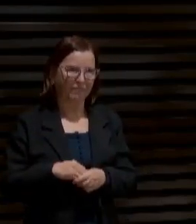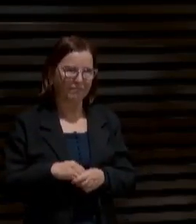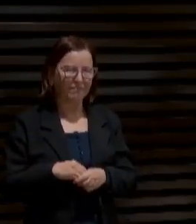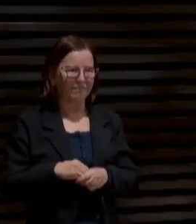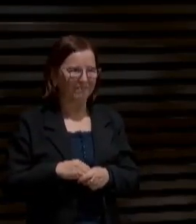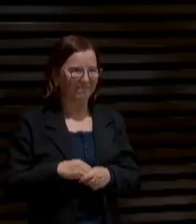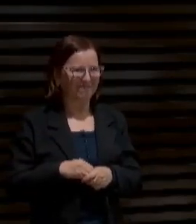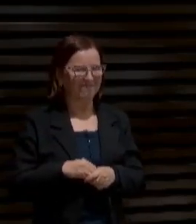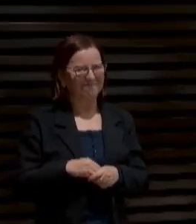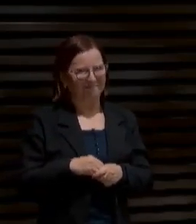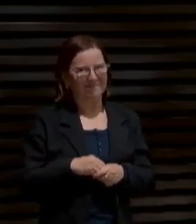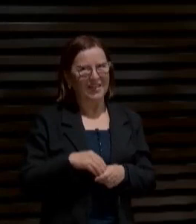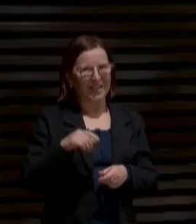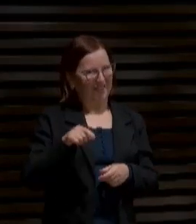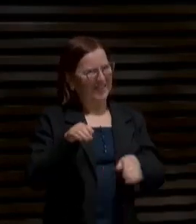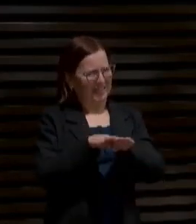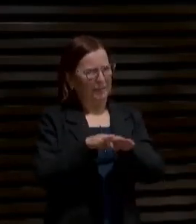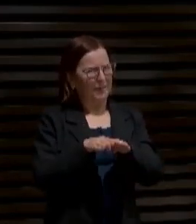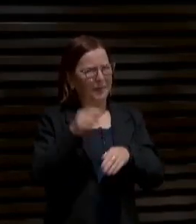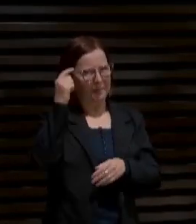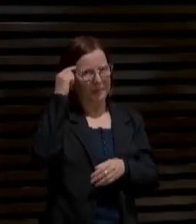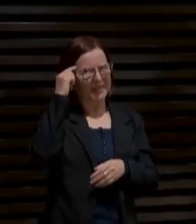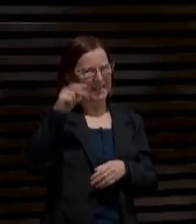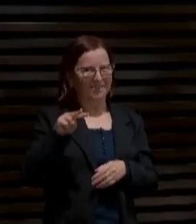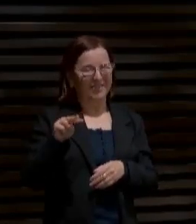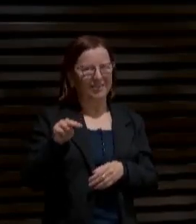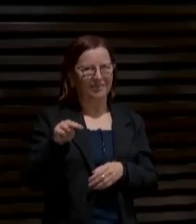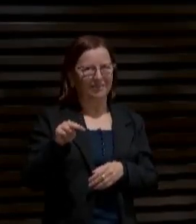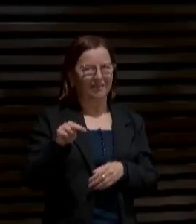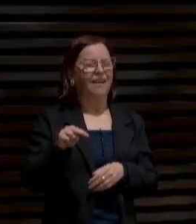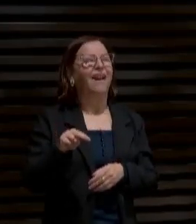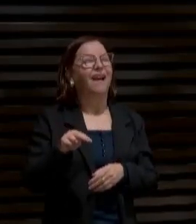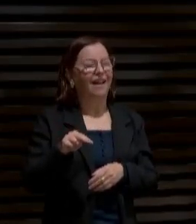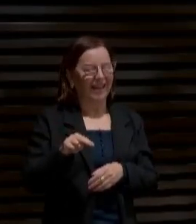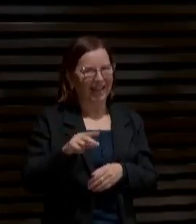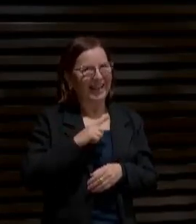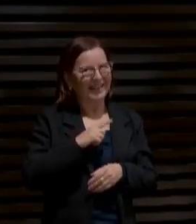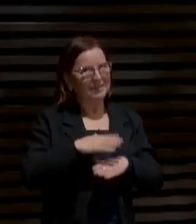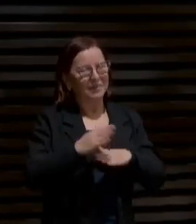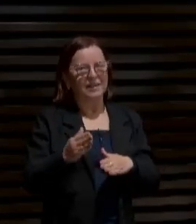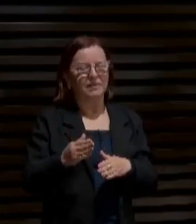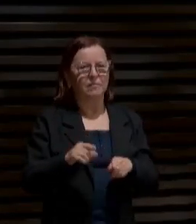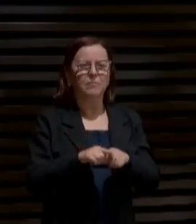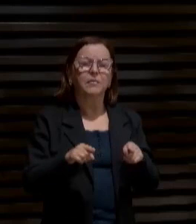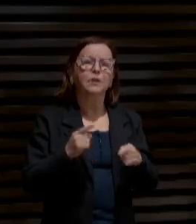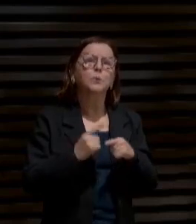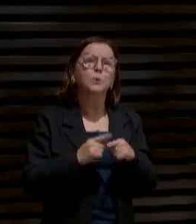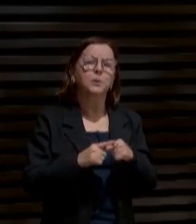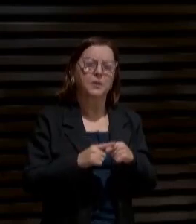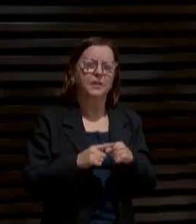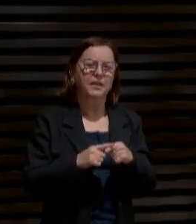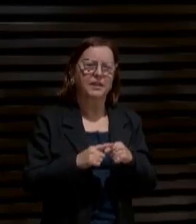pensaram rapidamente deu para encaixar É lógico que tem mais né mas o que que tem isso a ver com o nosso tema santidade na